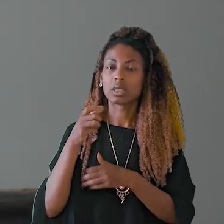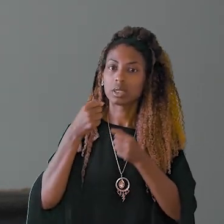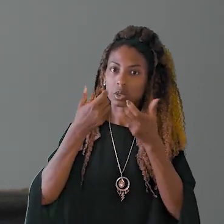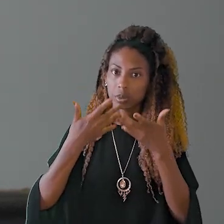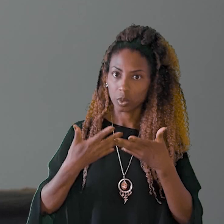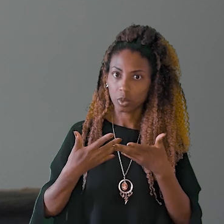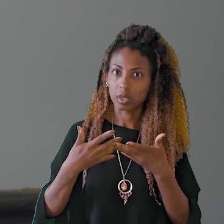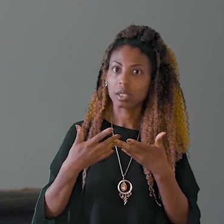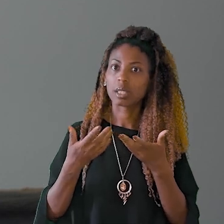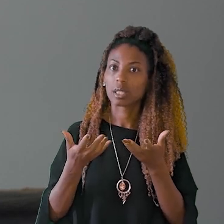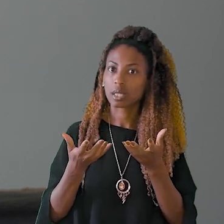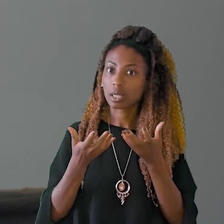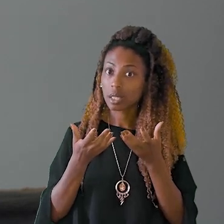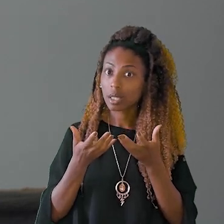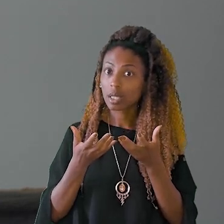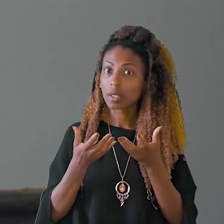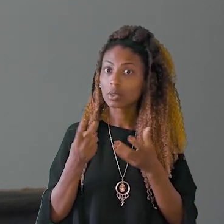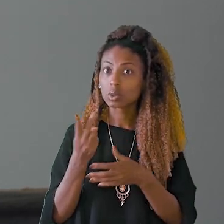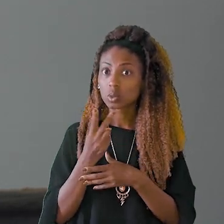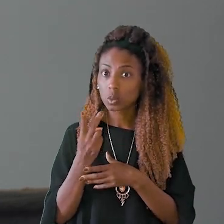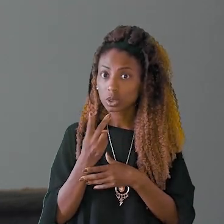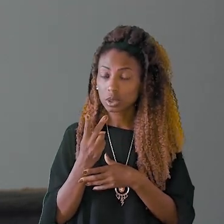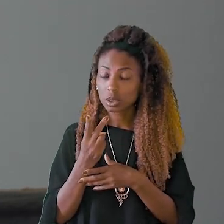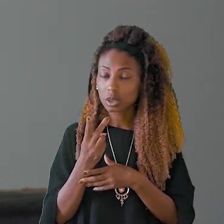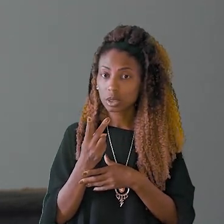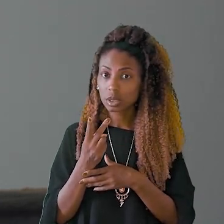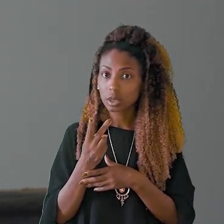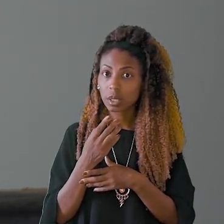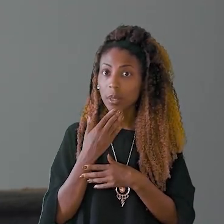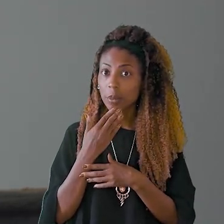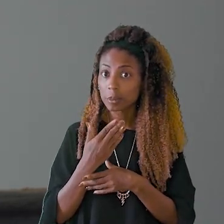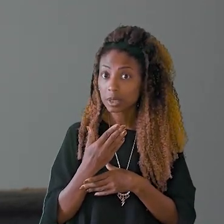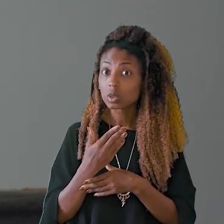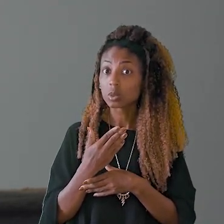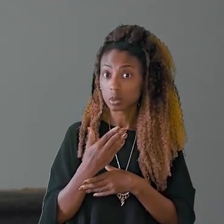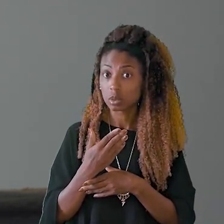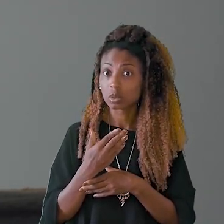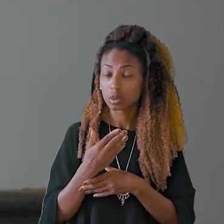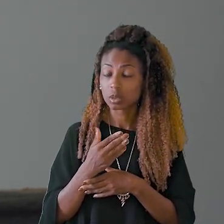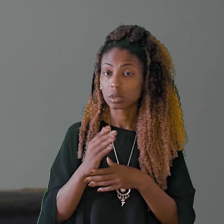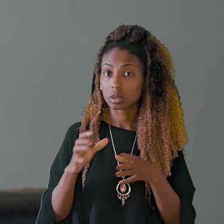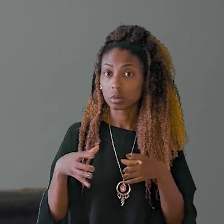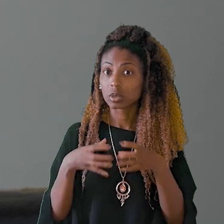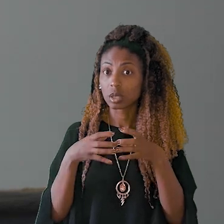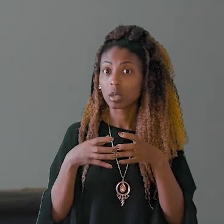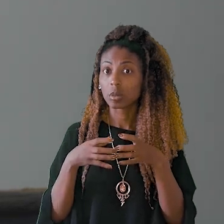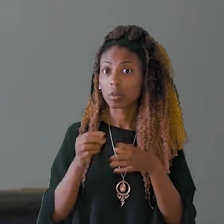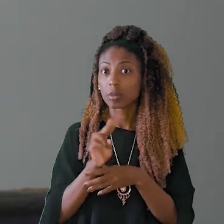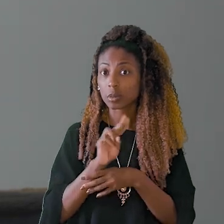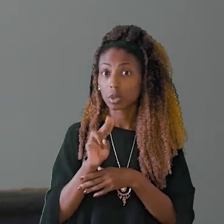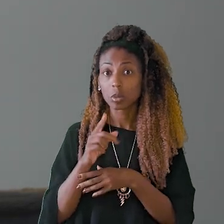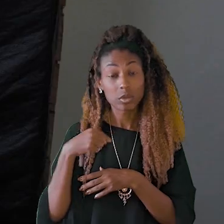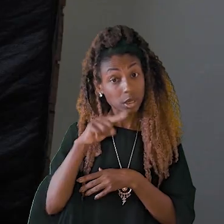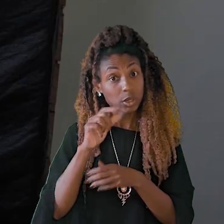a produção que ela mesma que tinha anunciado. Então ela pediu pra que a equipe, que ela que falaria o seu nome pra você entrar pra